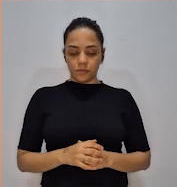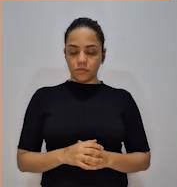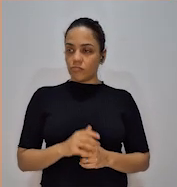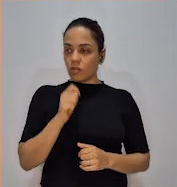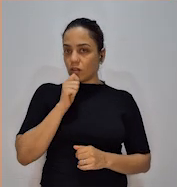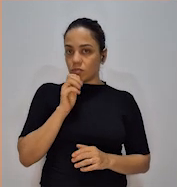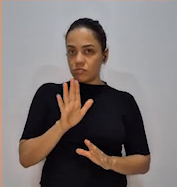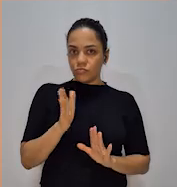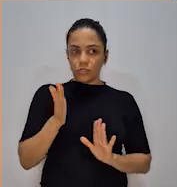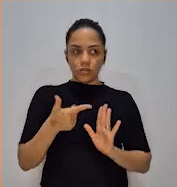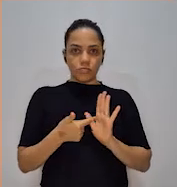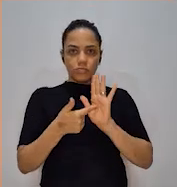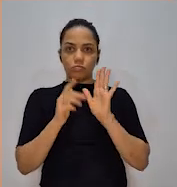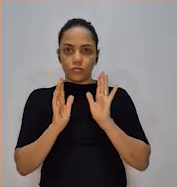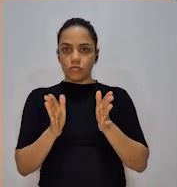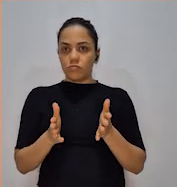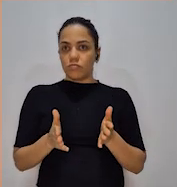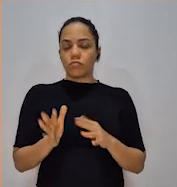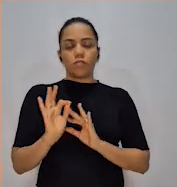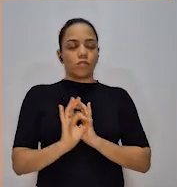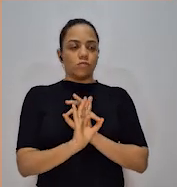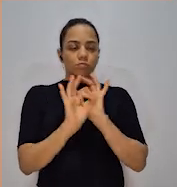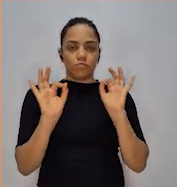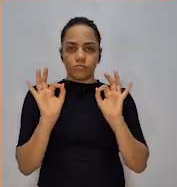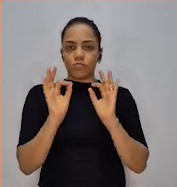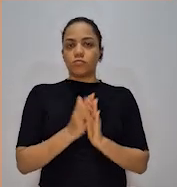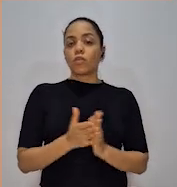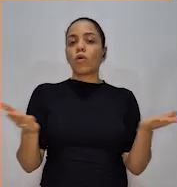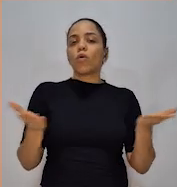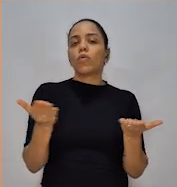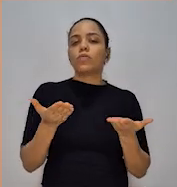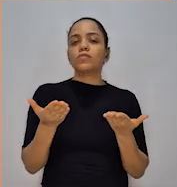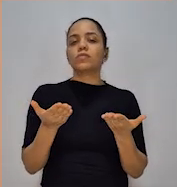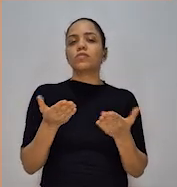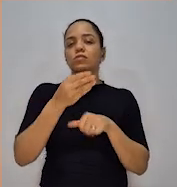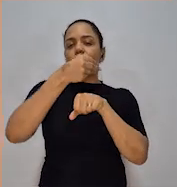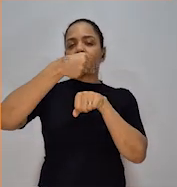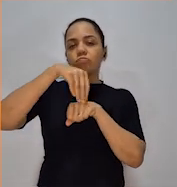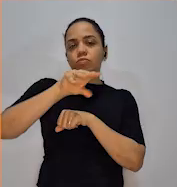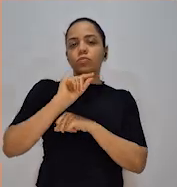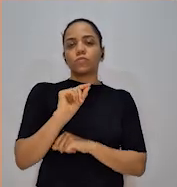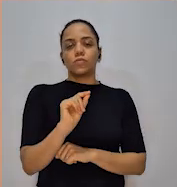Não? Tá chegando? Ótimo. Então, hoje a gente vai fazer